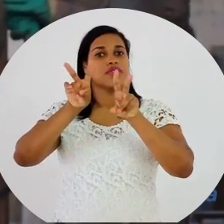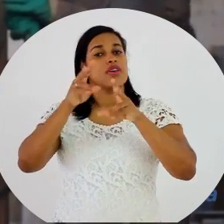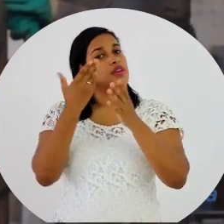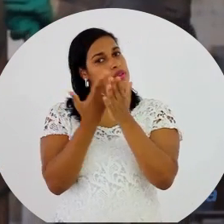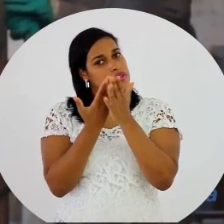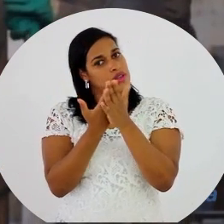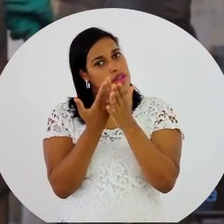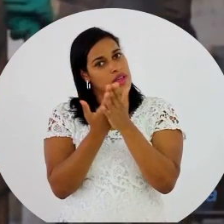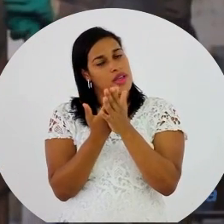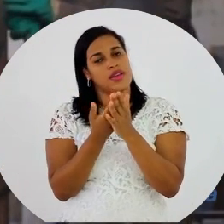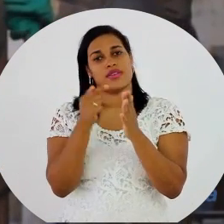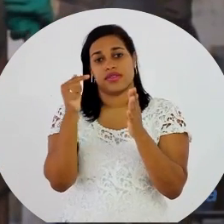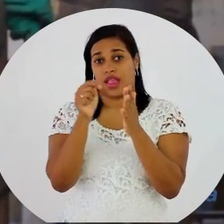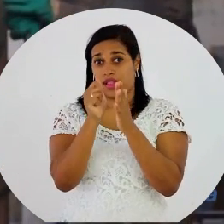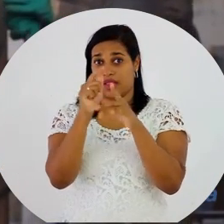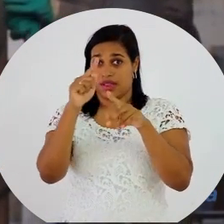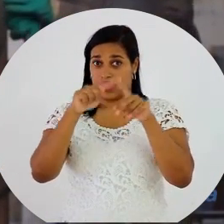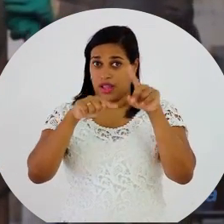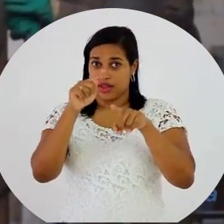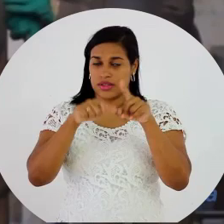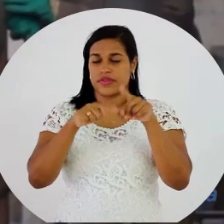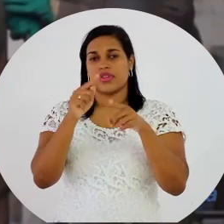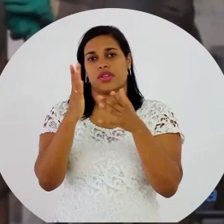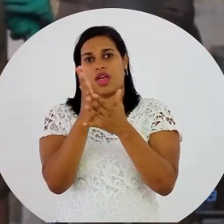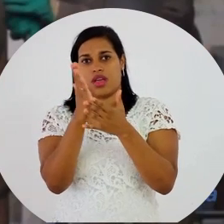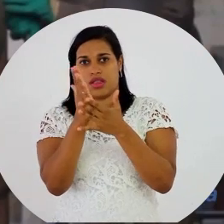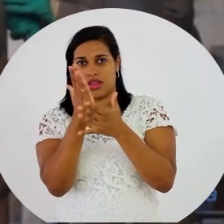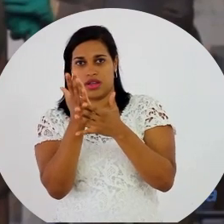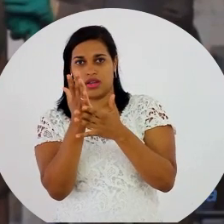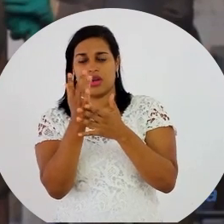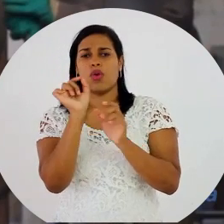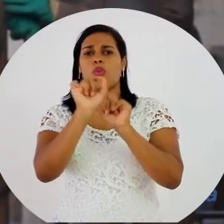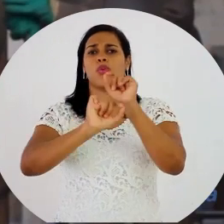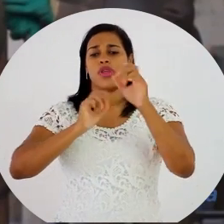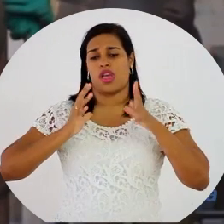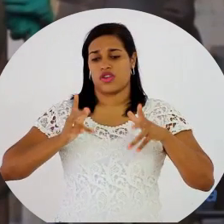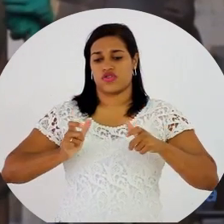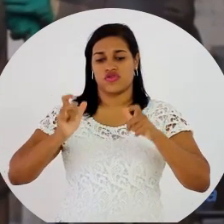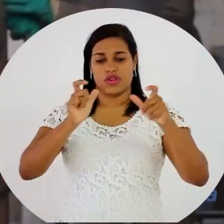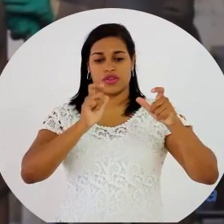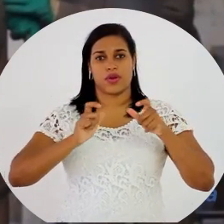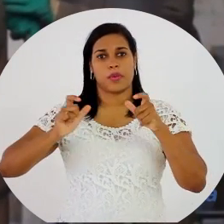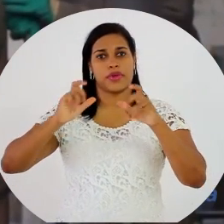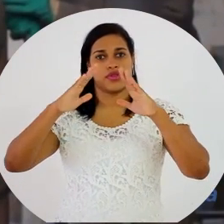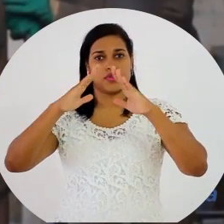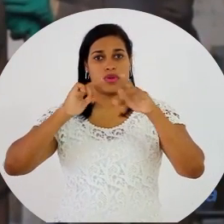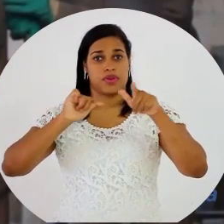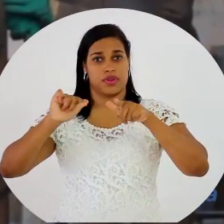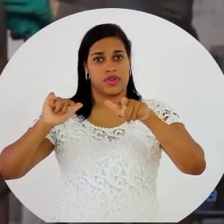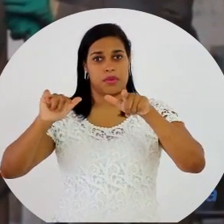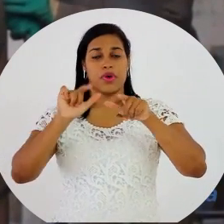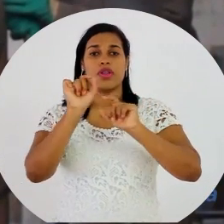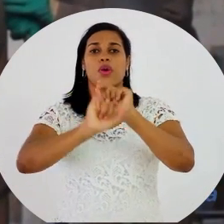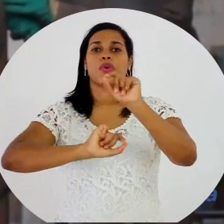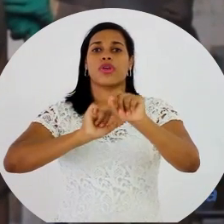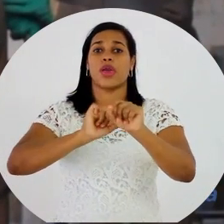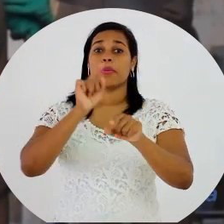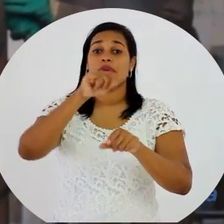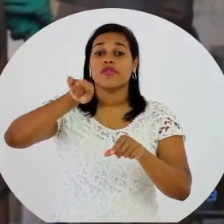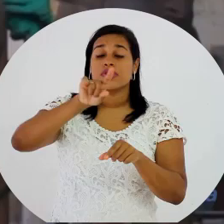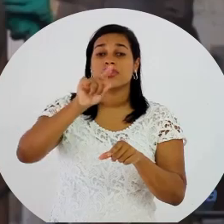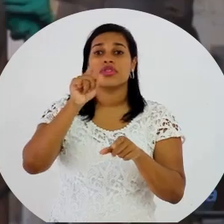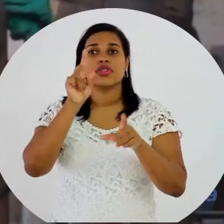nosso caderno. Tá? A higiene ocupacional nada mais é do que o estudo dos riscos ocupacionais e a forma de você